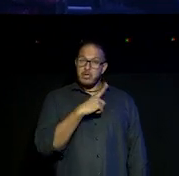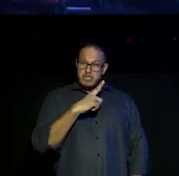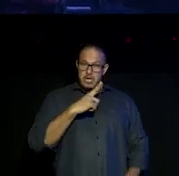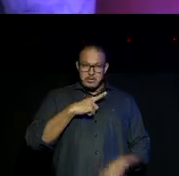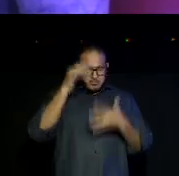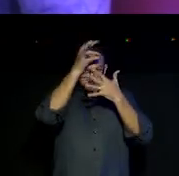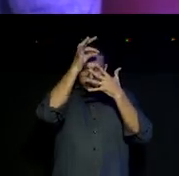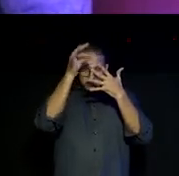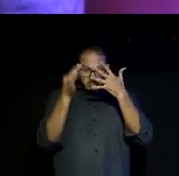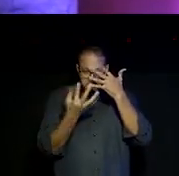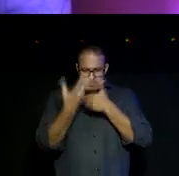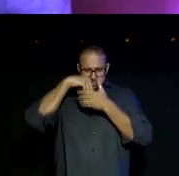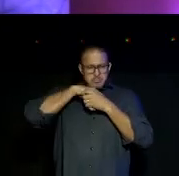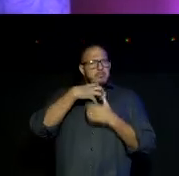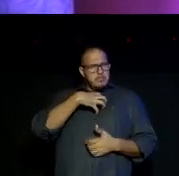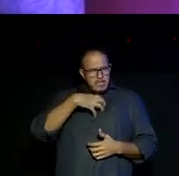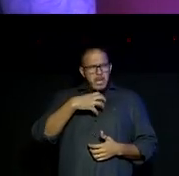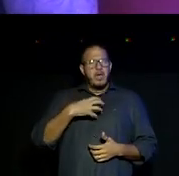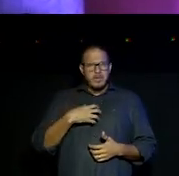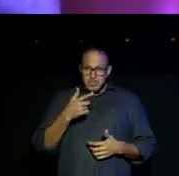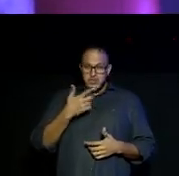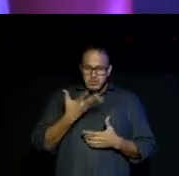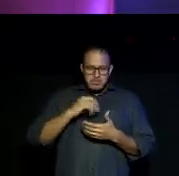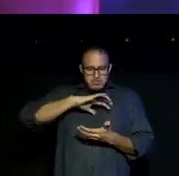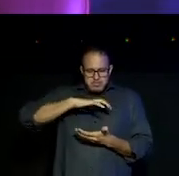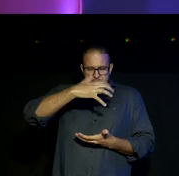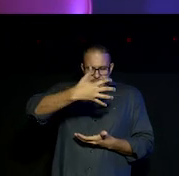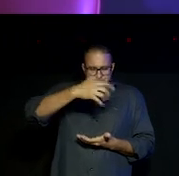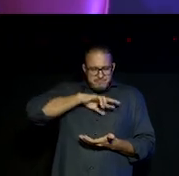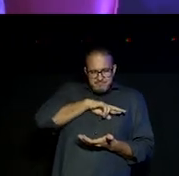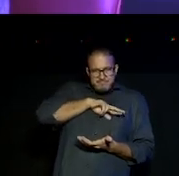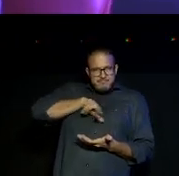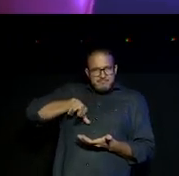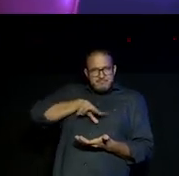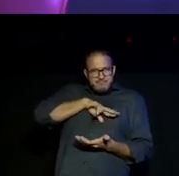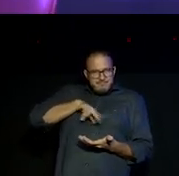temos muitas ferramentas. Isso é uma caixa de presentes que nos foi dada.